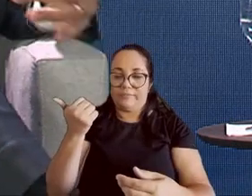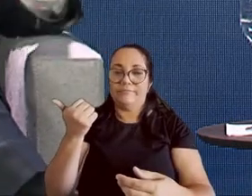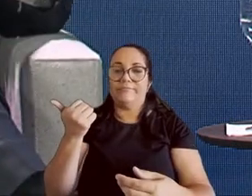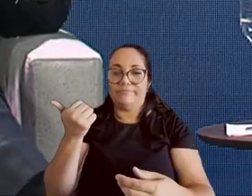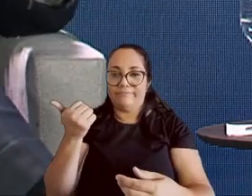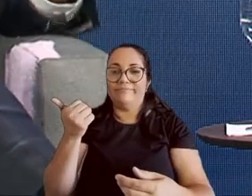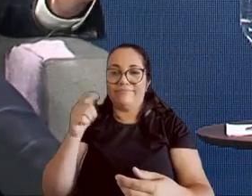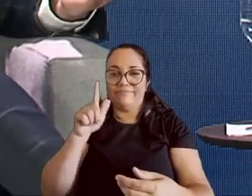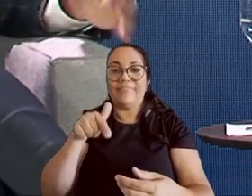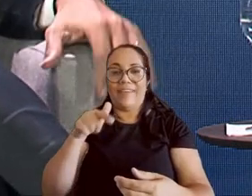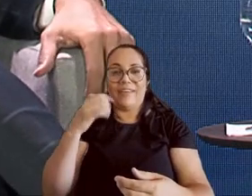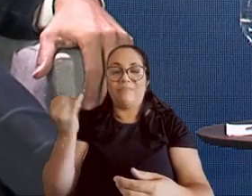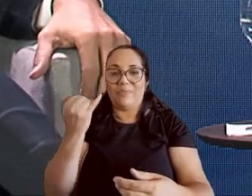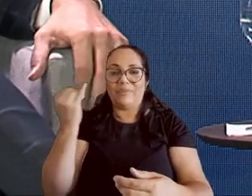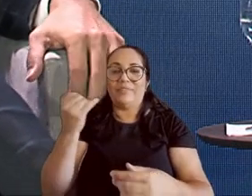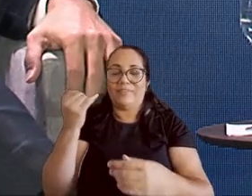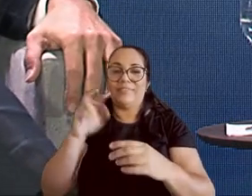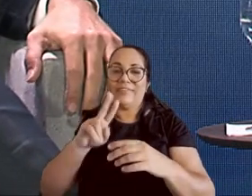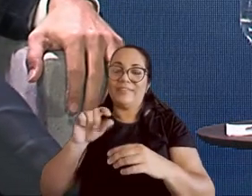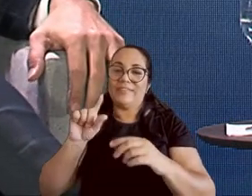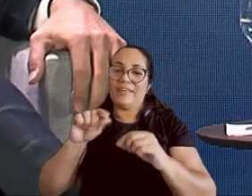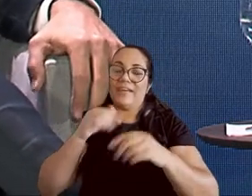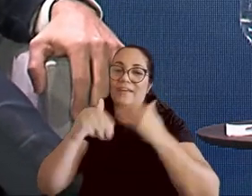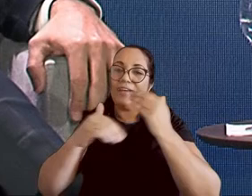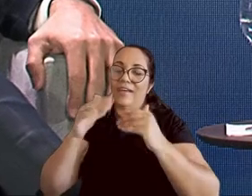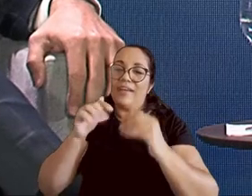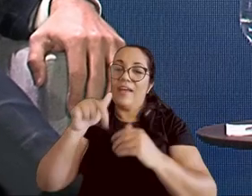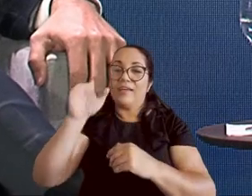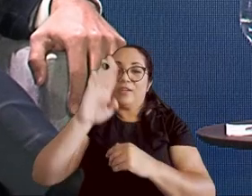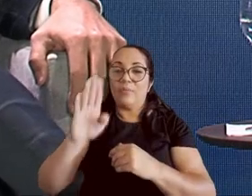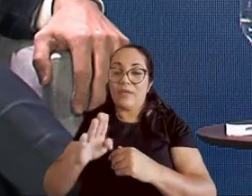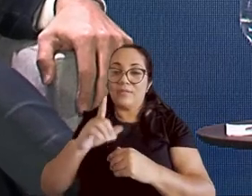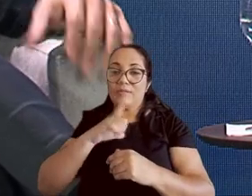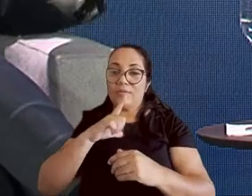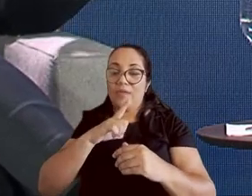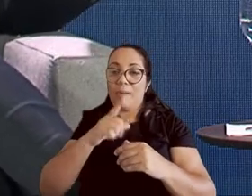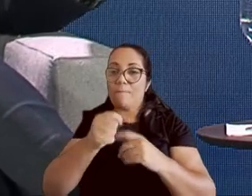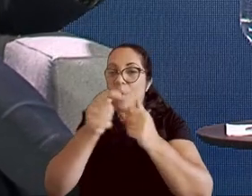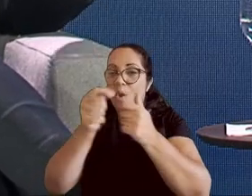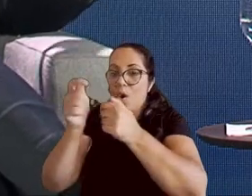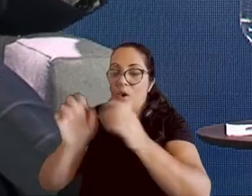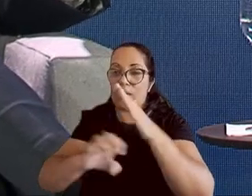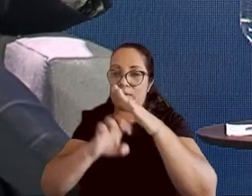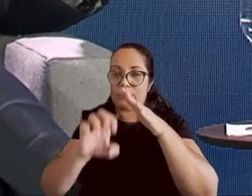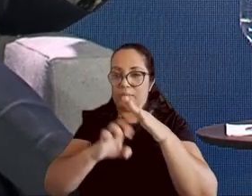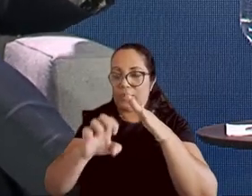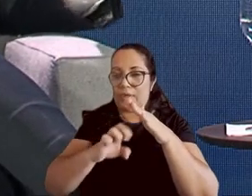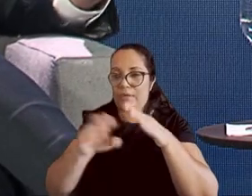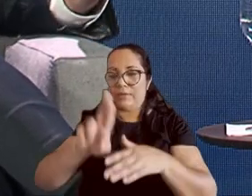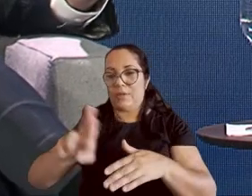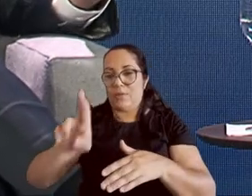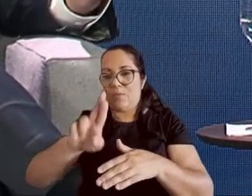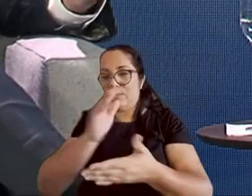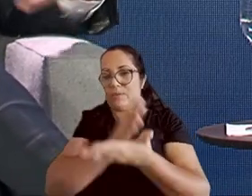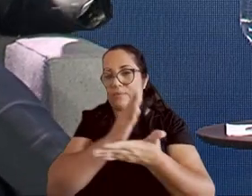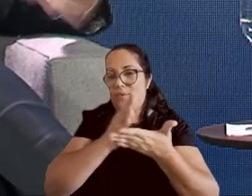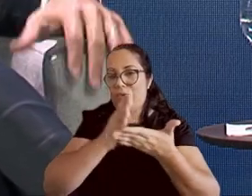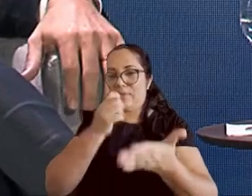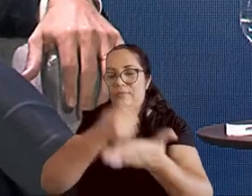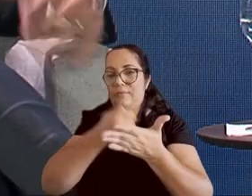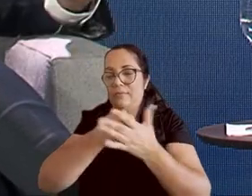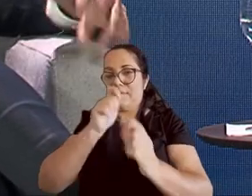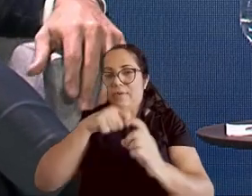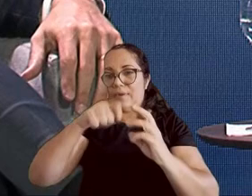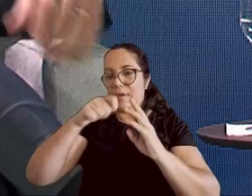se desenvolver a gente tem poucos casos no Brasil disso até hoje né e eu acho que é um momento assim oportuno para que esse tipo de alternativa